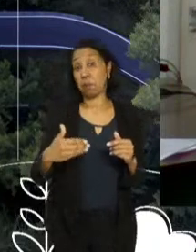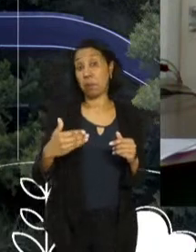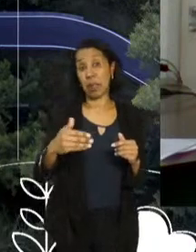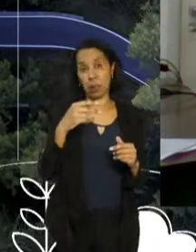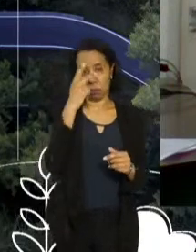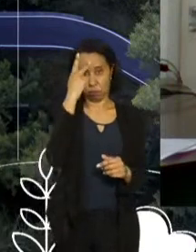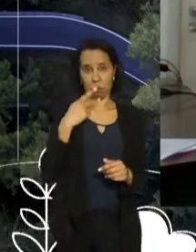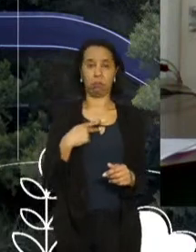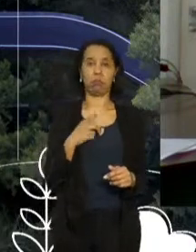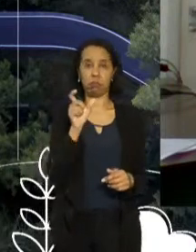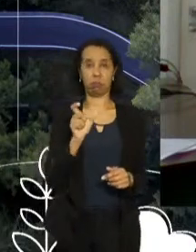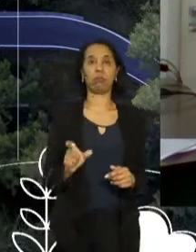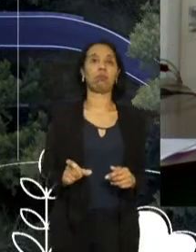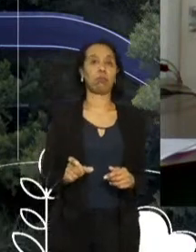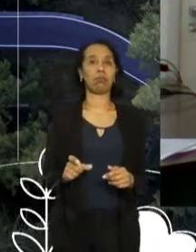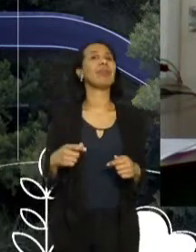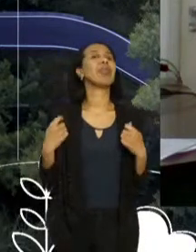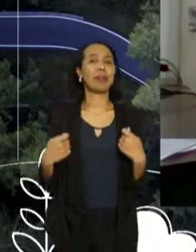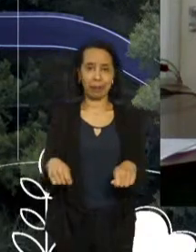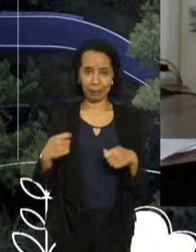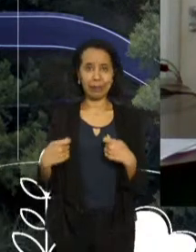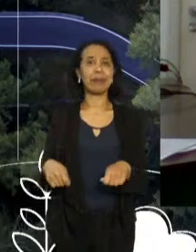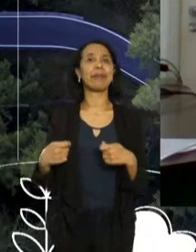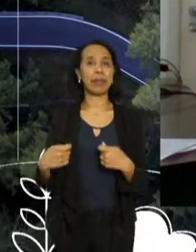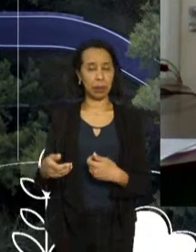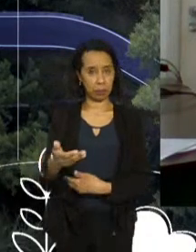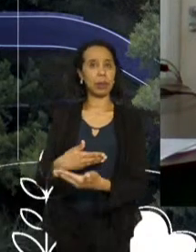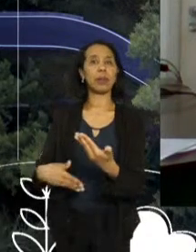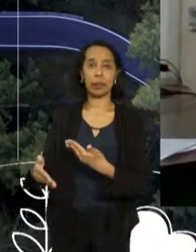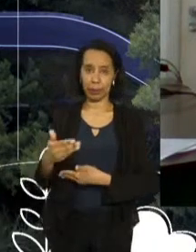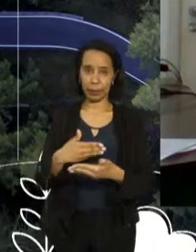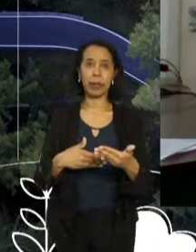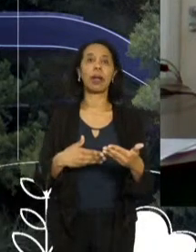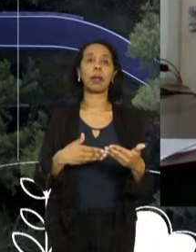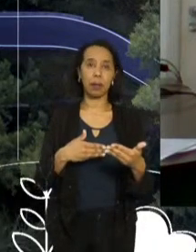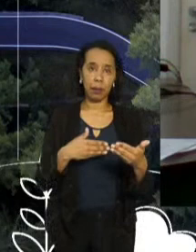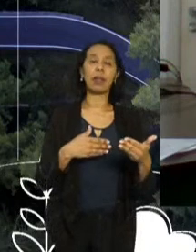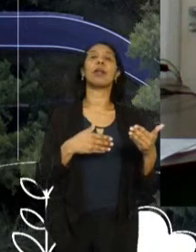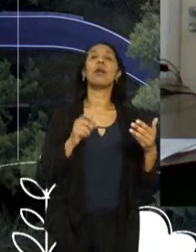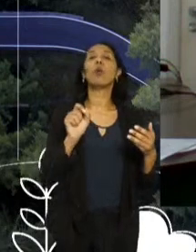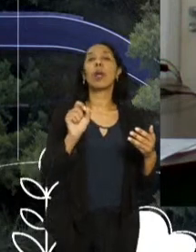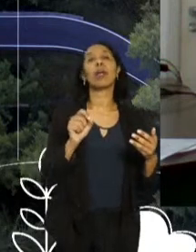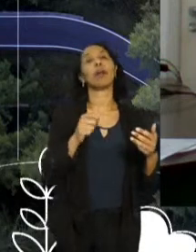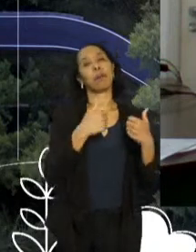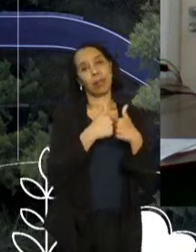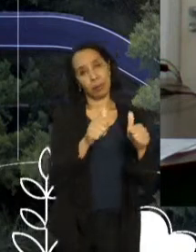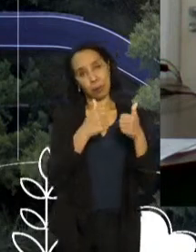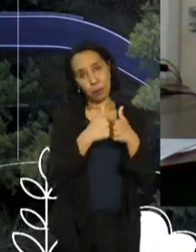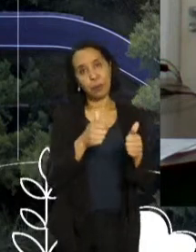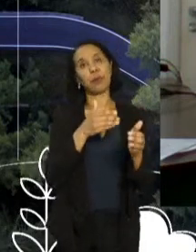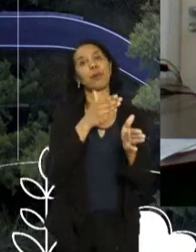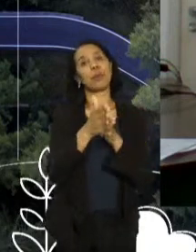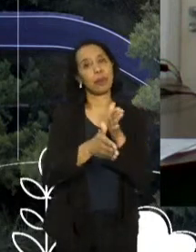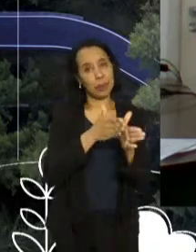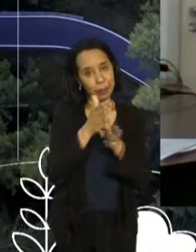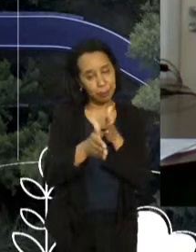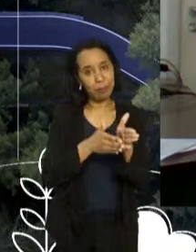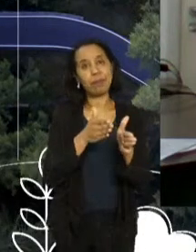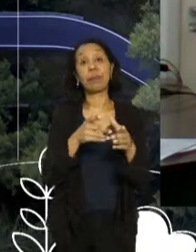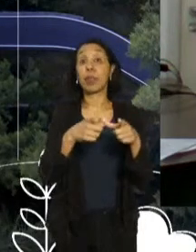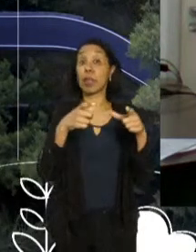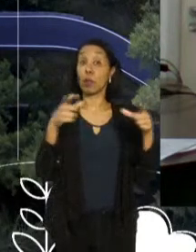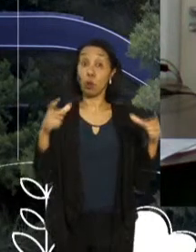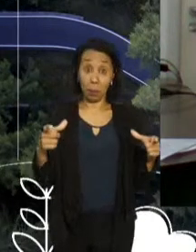individual. Ele necessariamente terá que passar para transporte público com a maior capacidade possível e